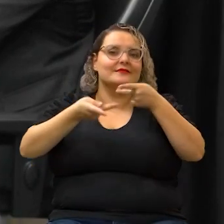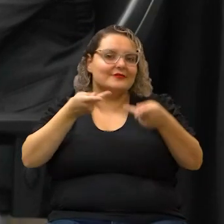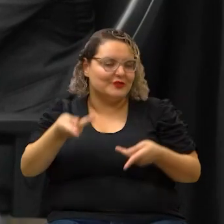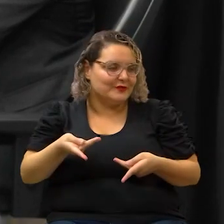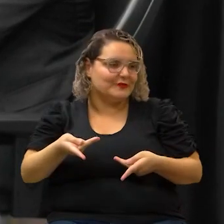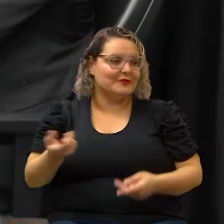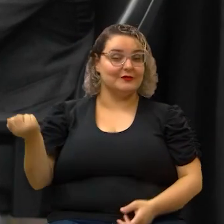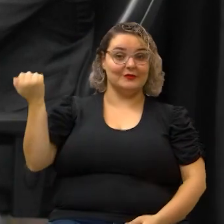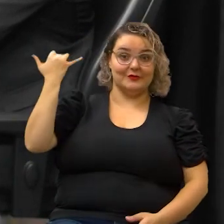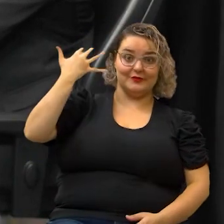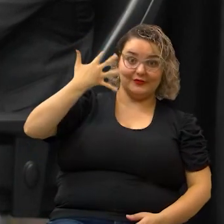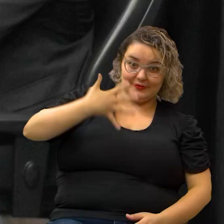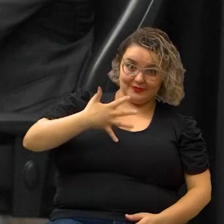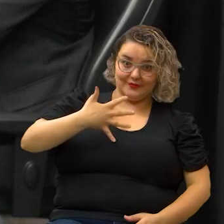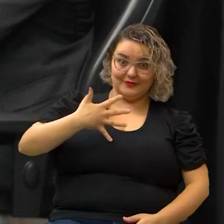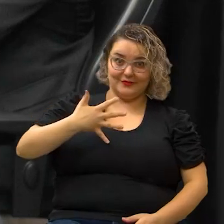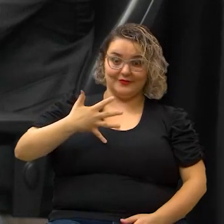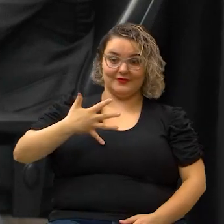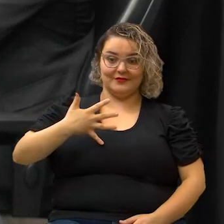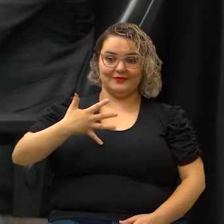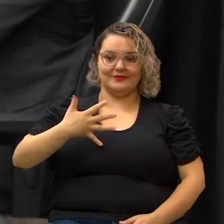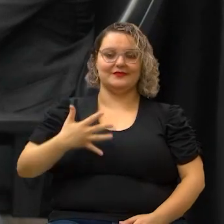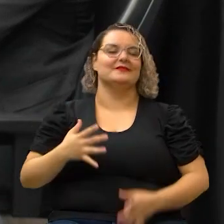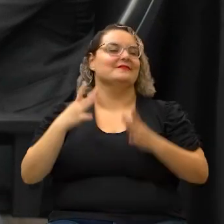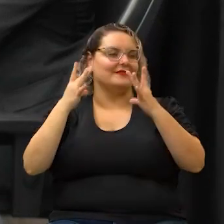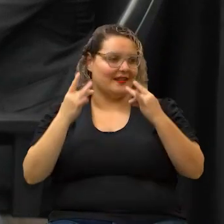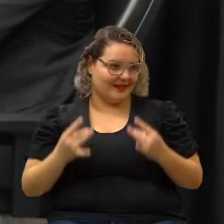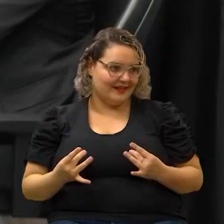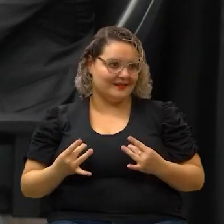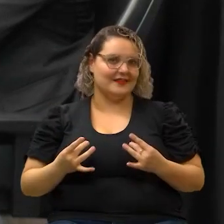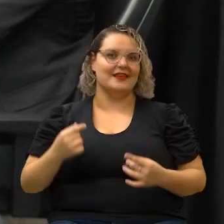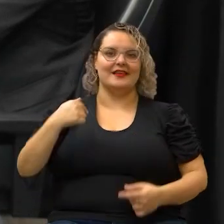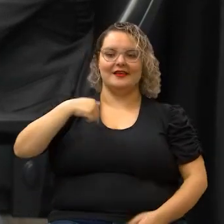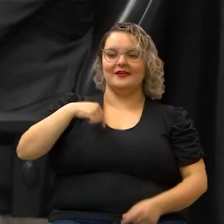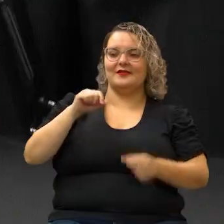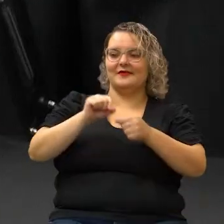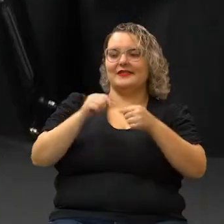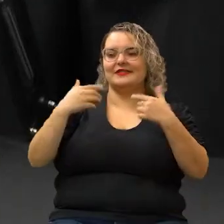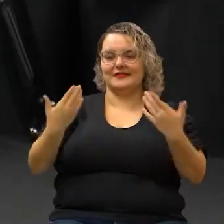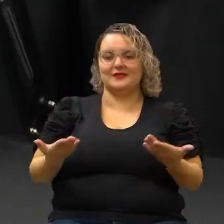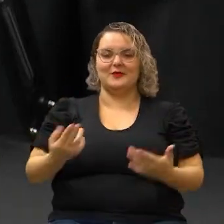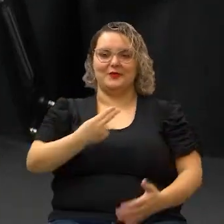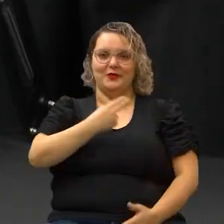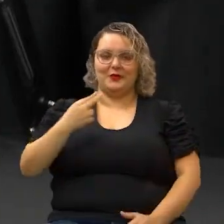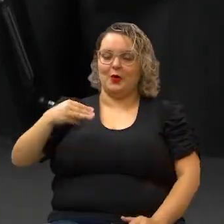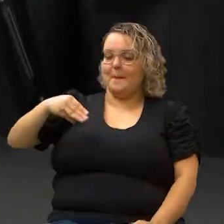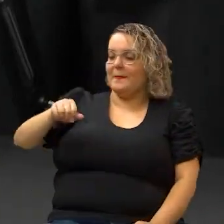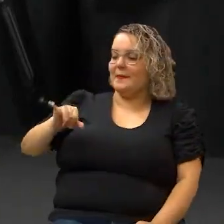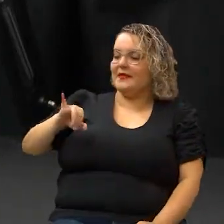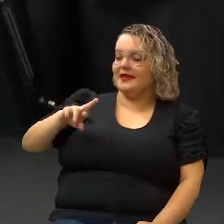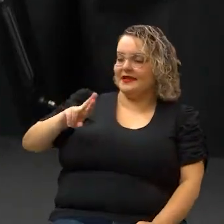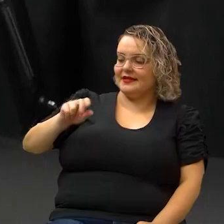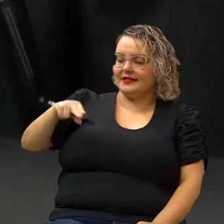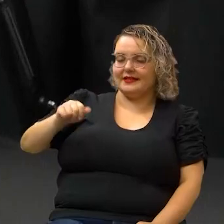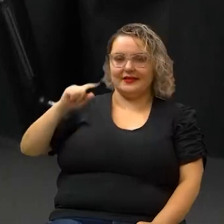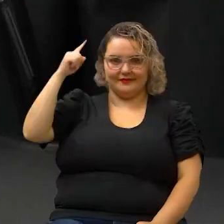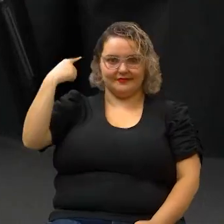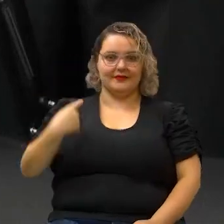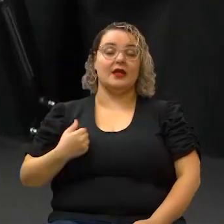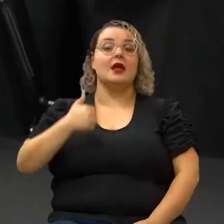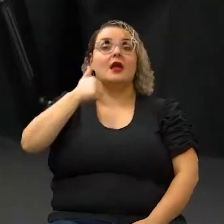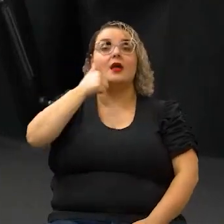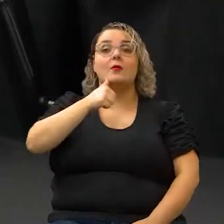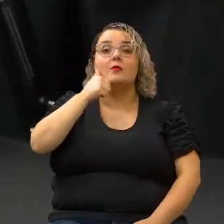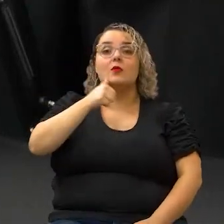nossa auto e audiodescrição. E eu vou fazer a mim, então. O meu nome é Mirna Abreu, eu sou uma mulher negra de